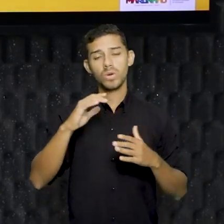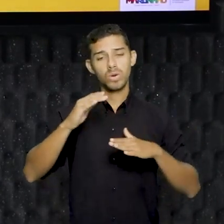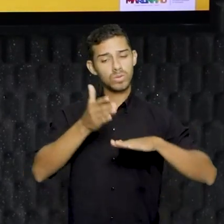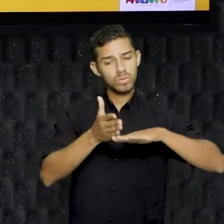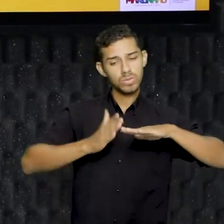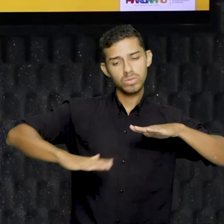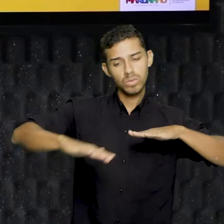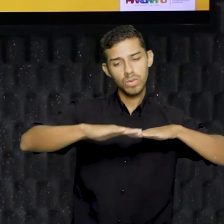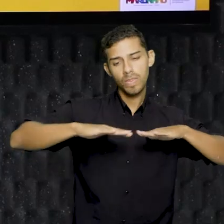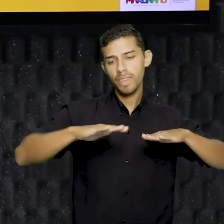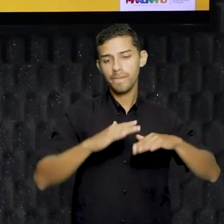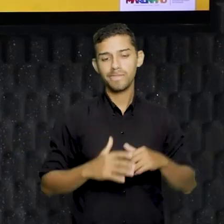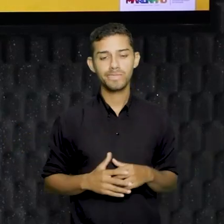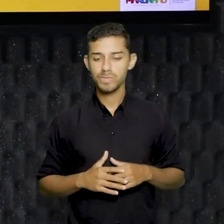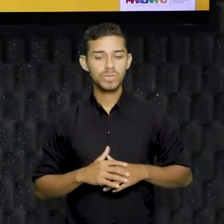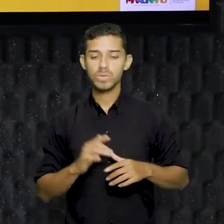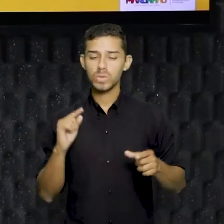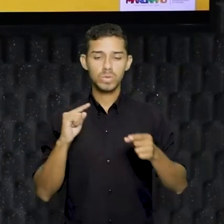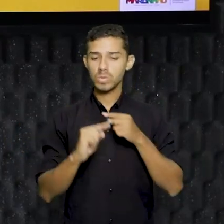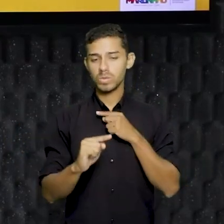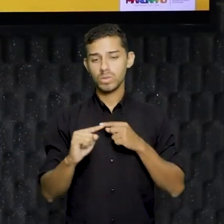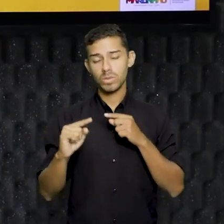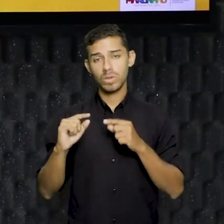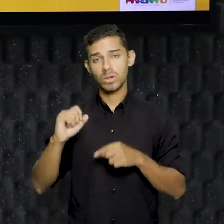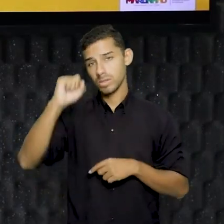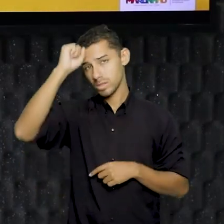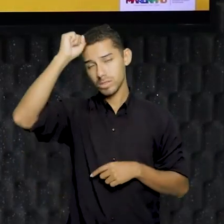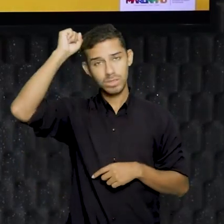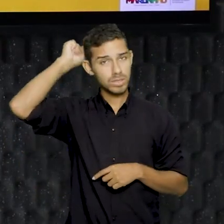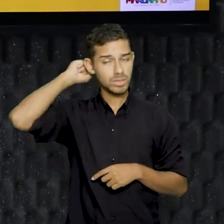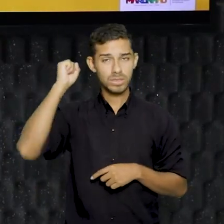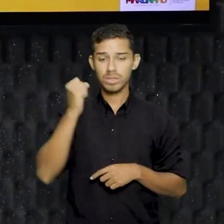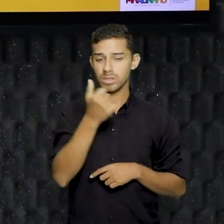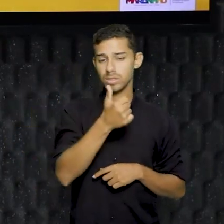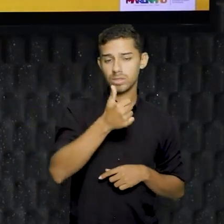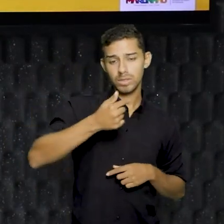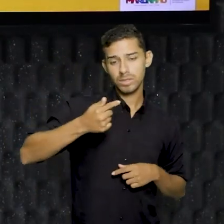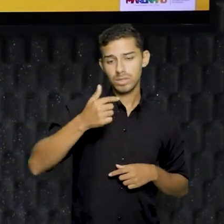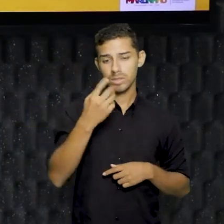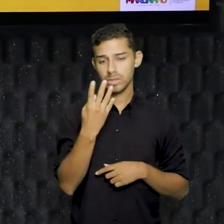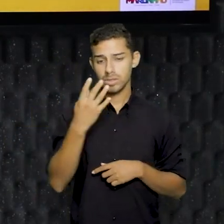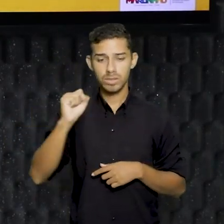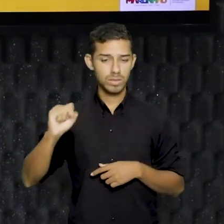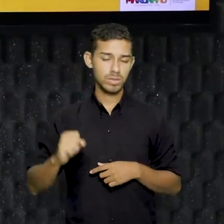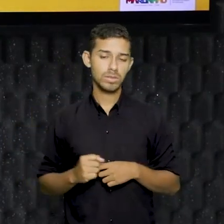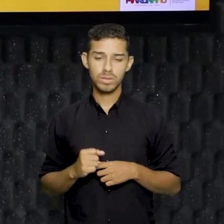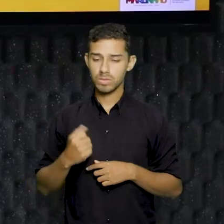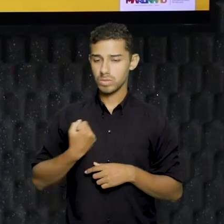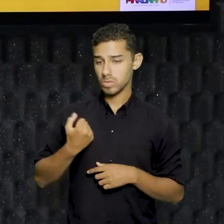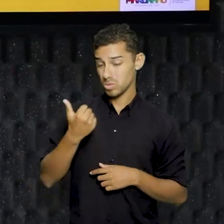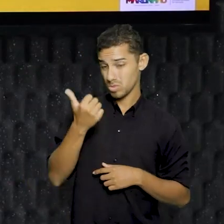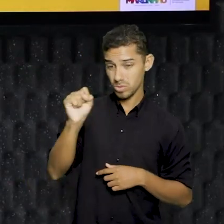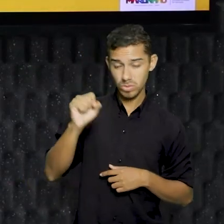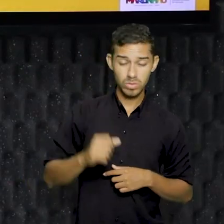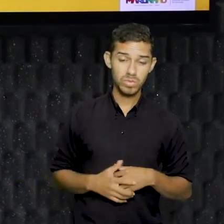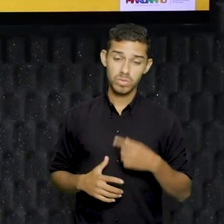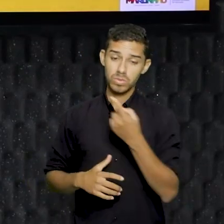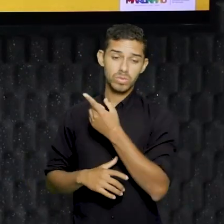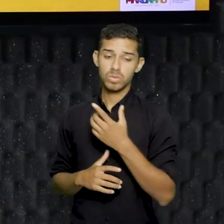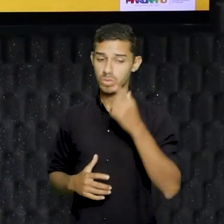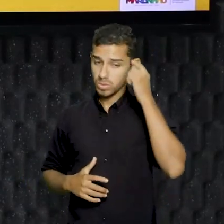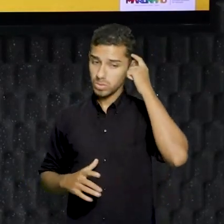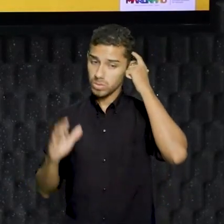faz o menor sentido que nós estamos no século XVIII dos 748 não é por aí que a coisa vai rolar